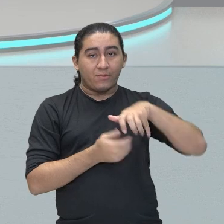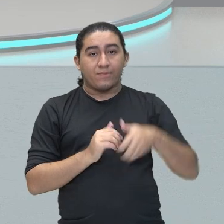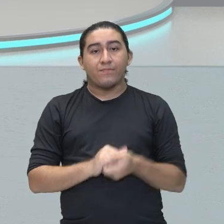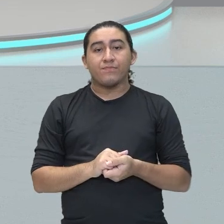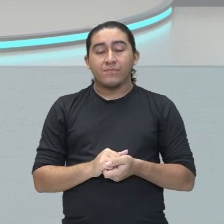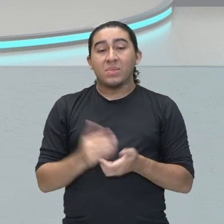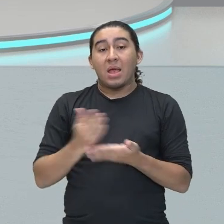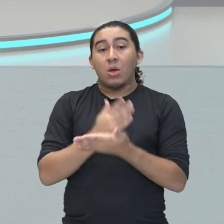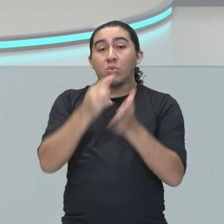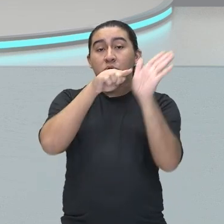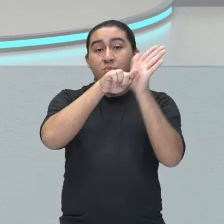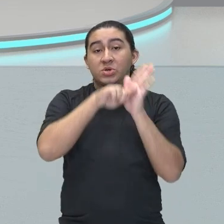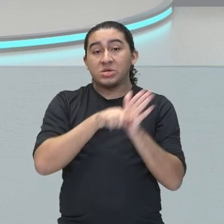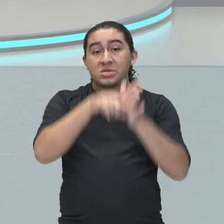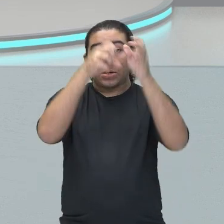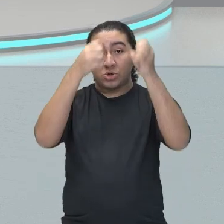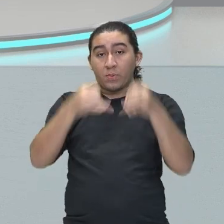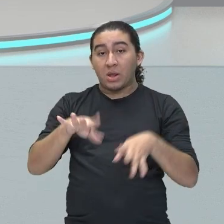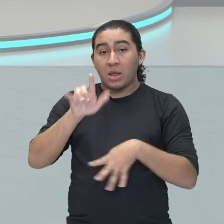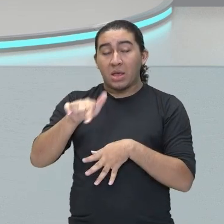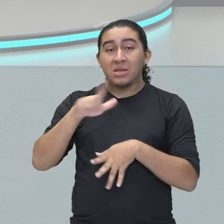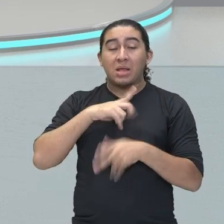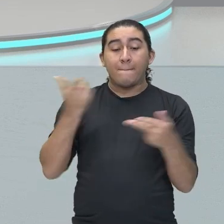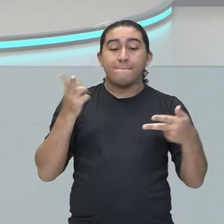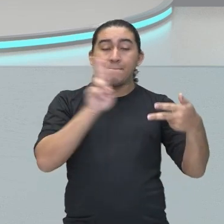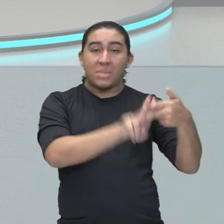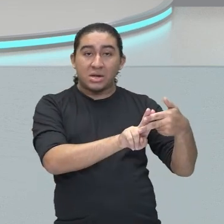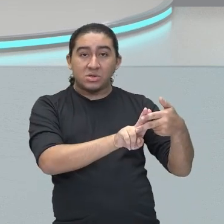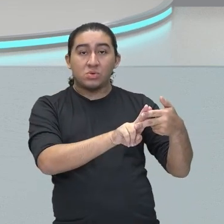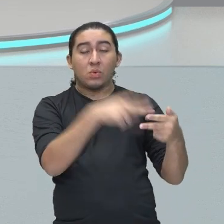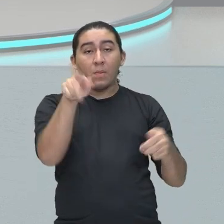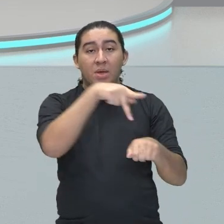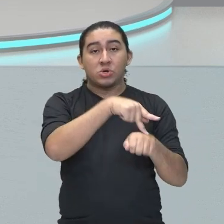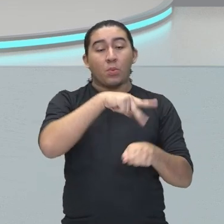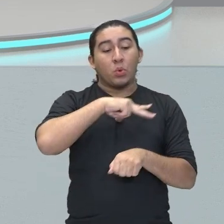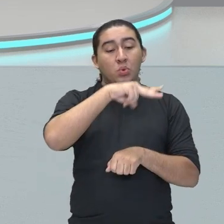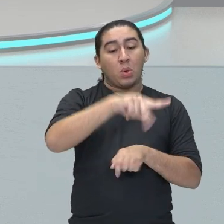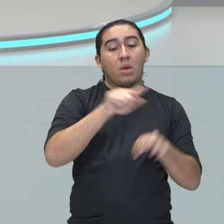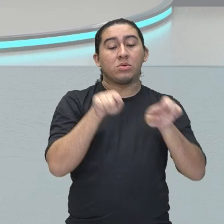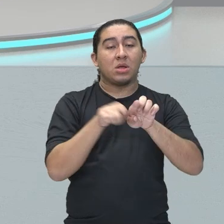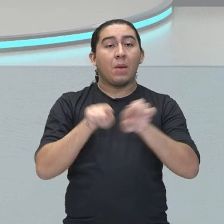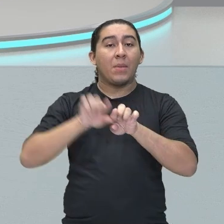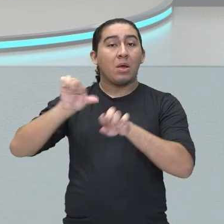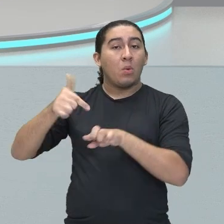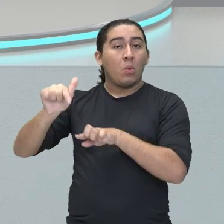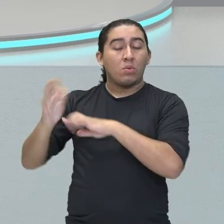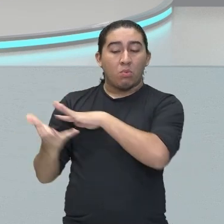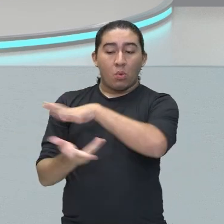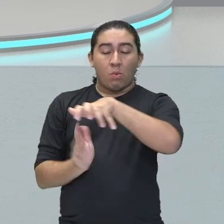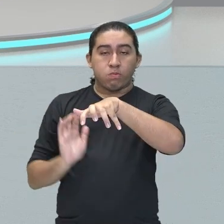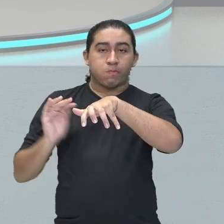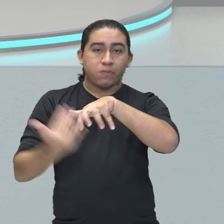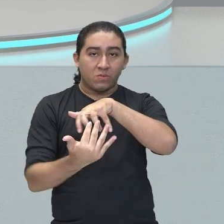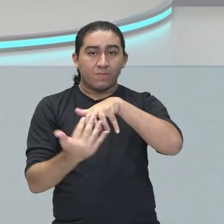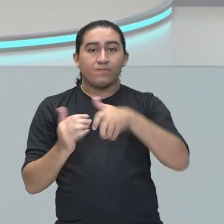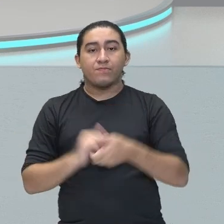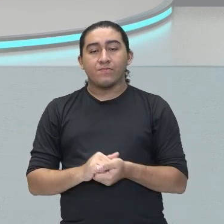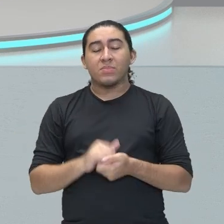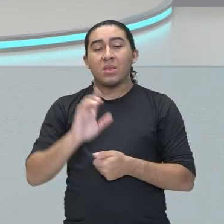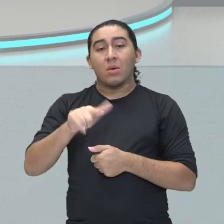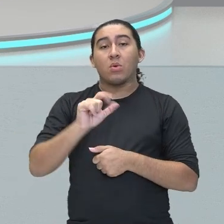Estudos apontam que ele foi preso tanto em Portugal quanto no Oriente. Foi durante uma de